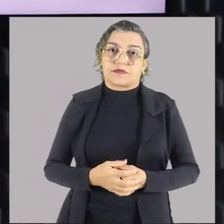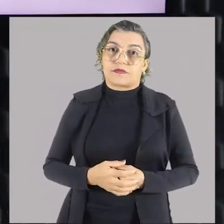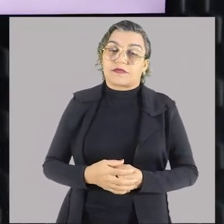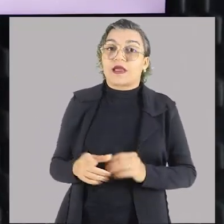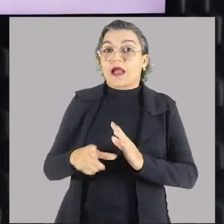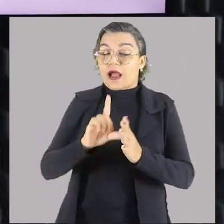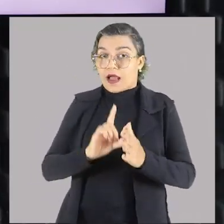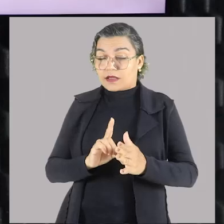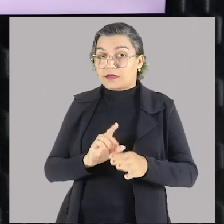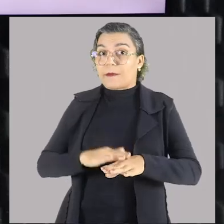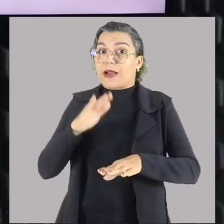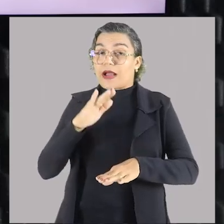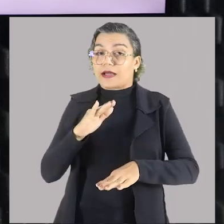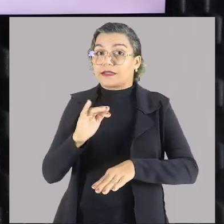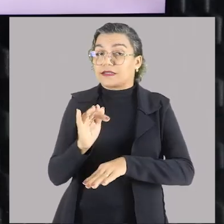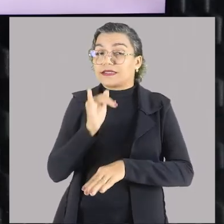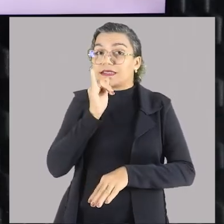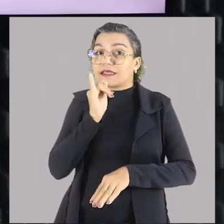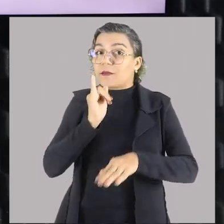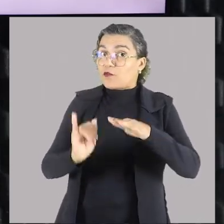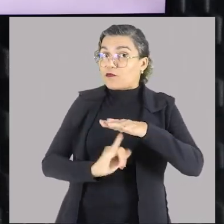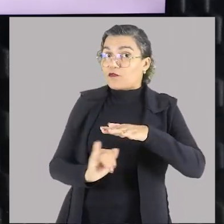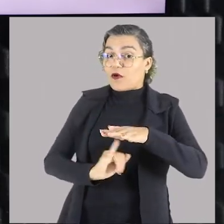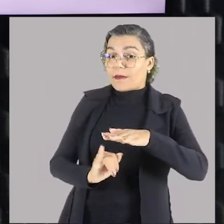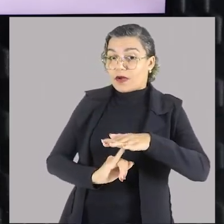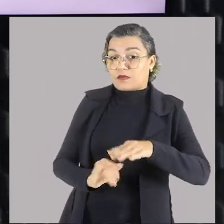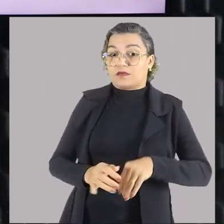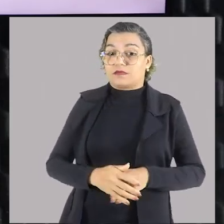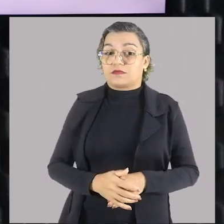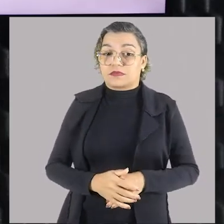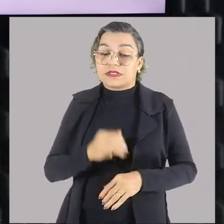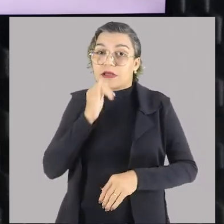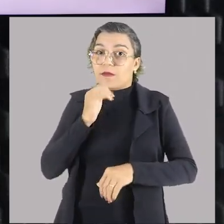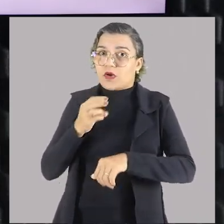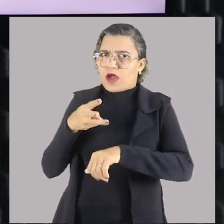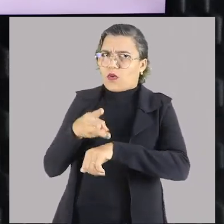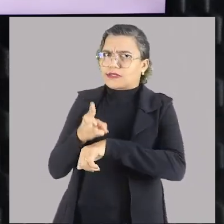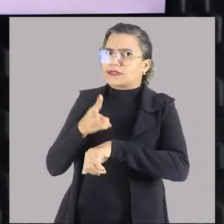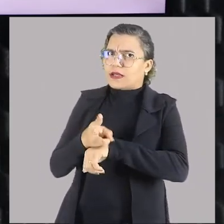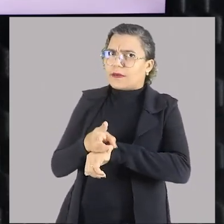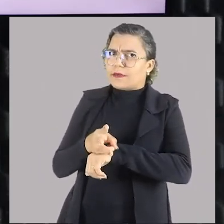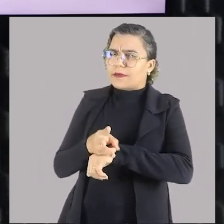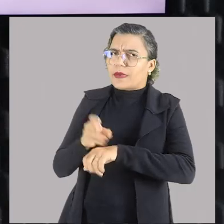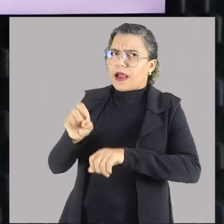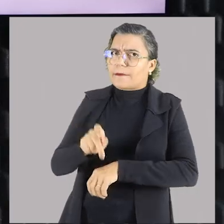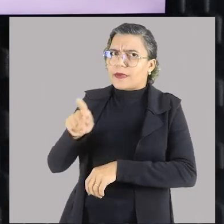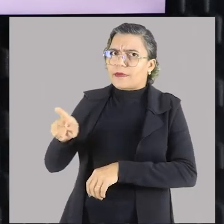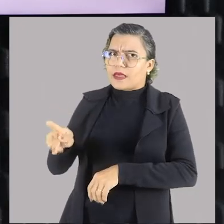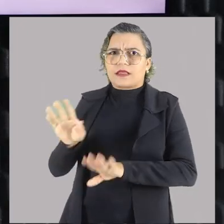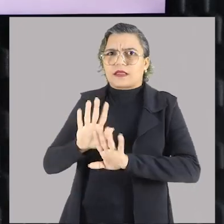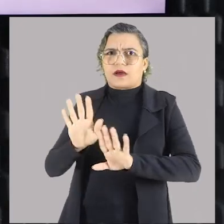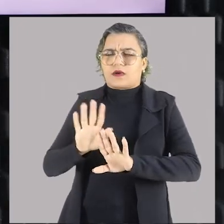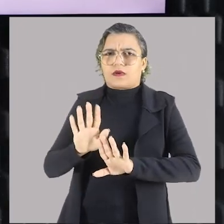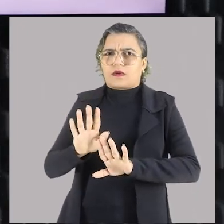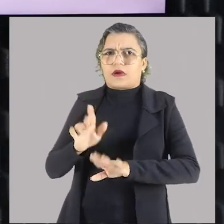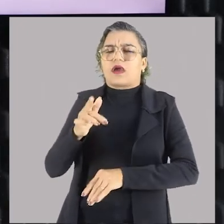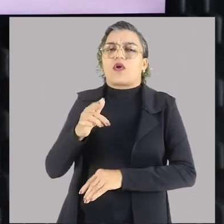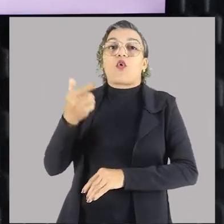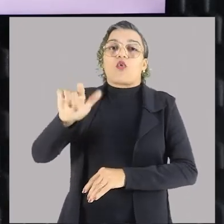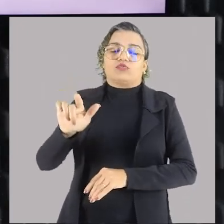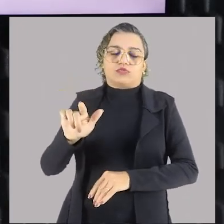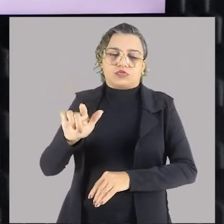para vocês. Esse WhatsApp que eu estou repetindo não é o WhatsApp de aplicativo, tá? É WhatsApp,